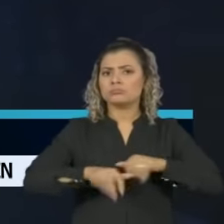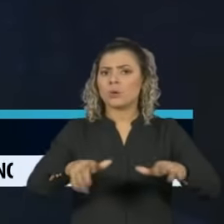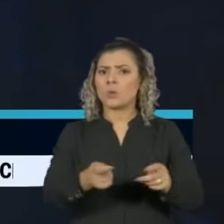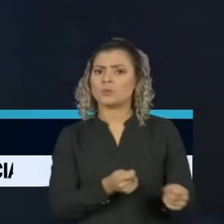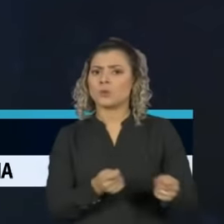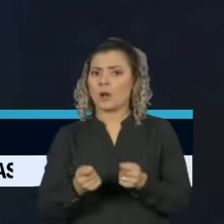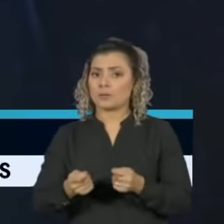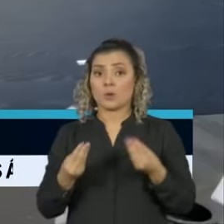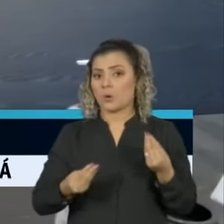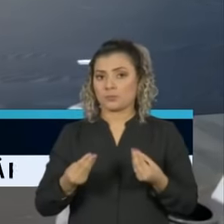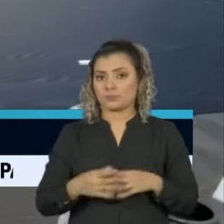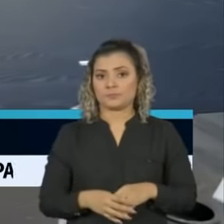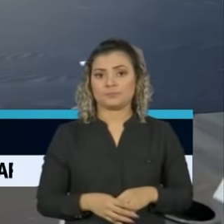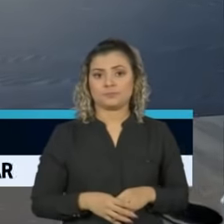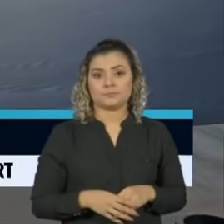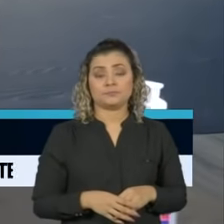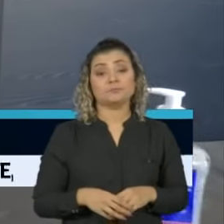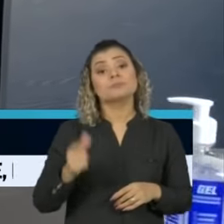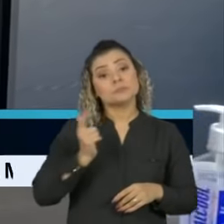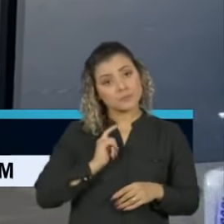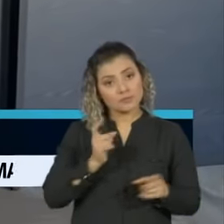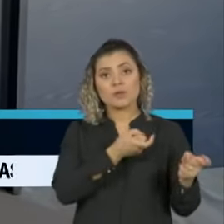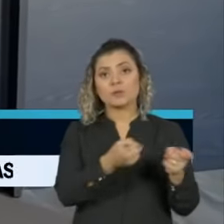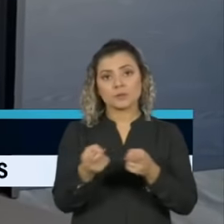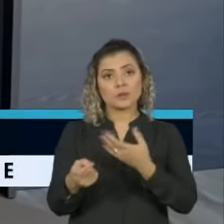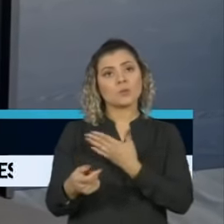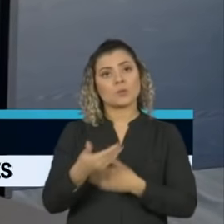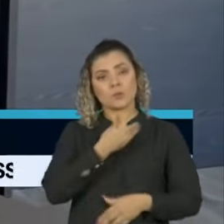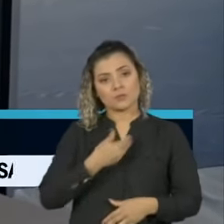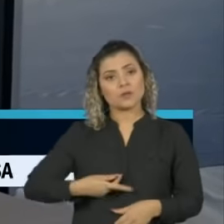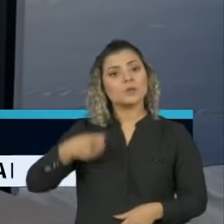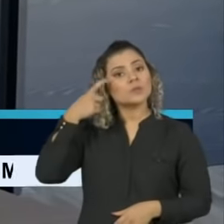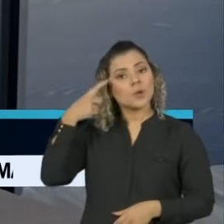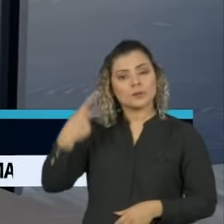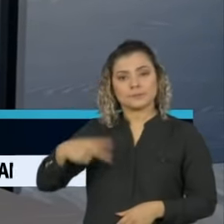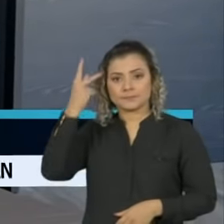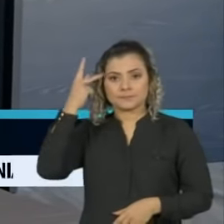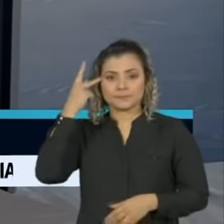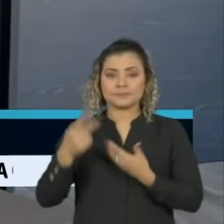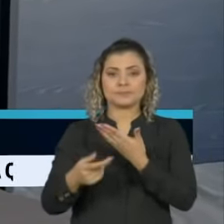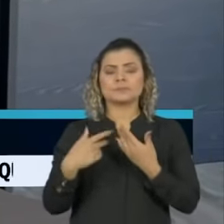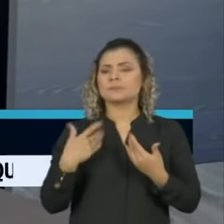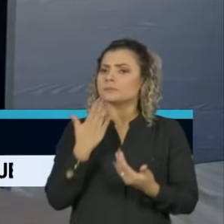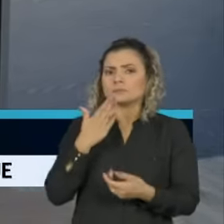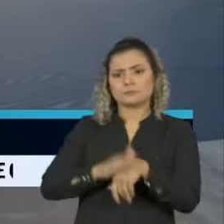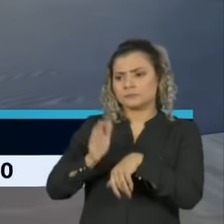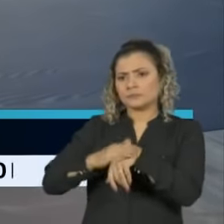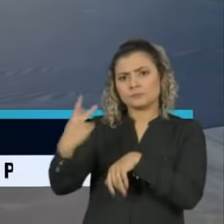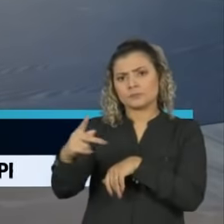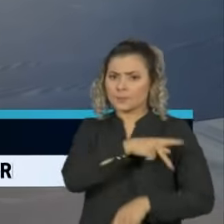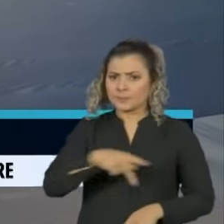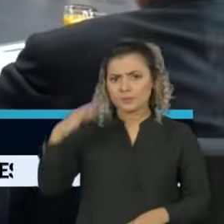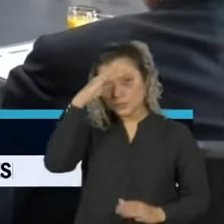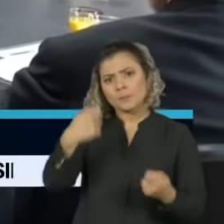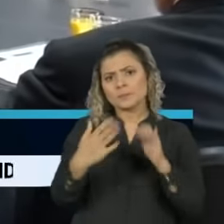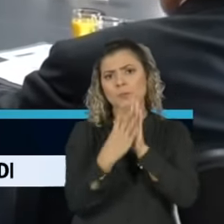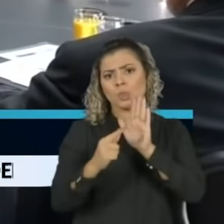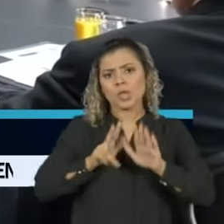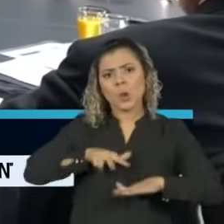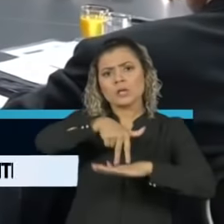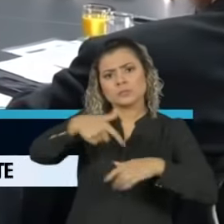ser enfrentada. Durante a reunião, o governador paulista cobrou de Bolsonaro uma postura de exemplo para o Brasil.